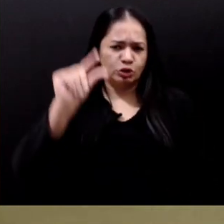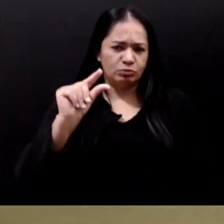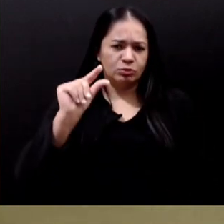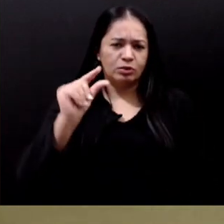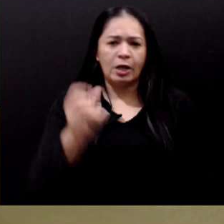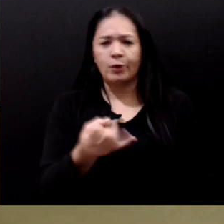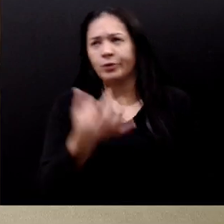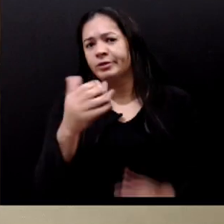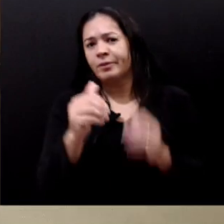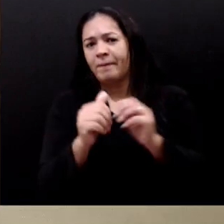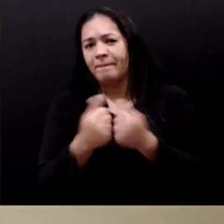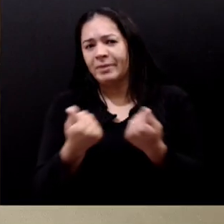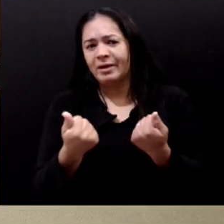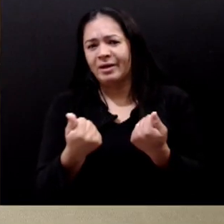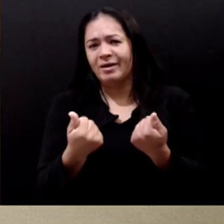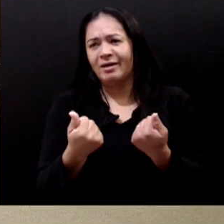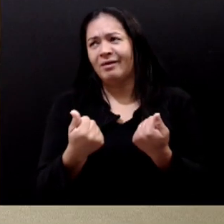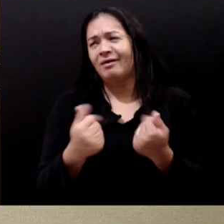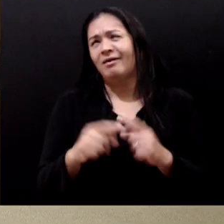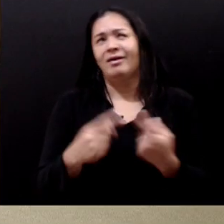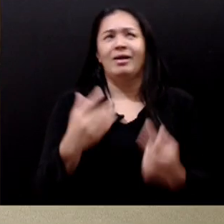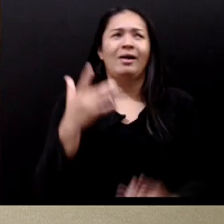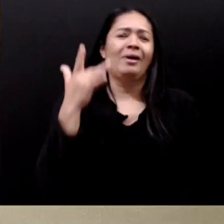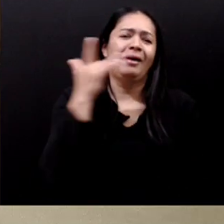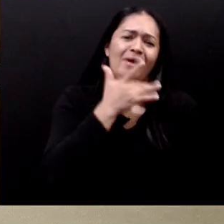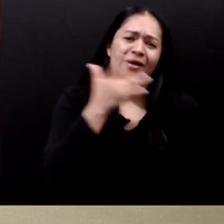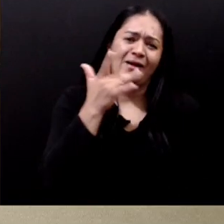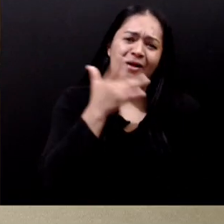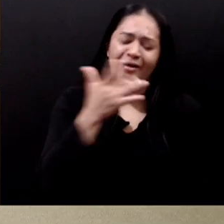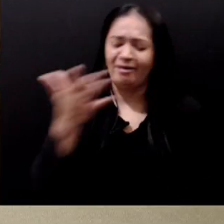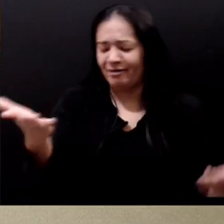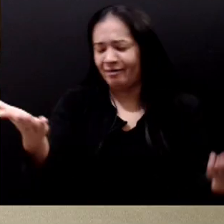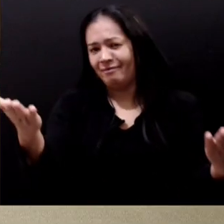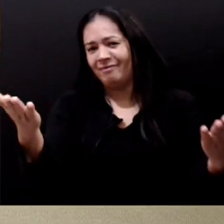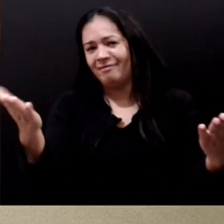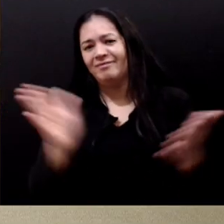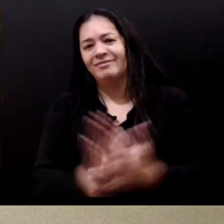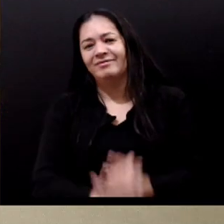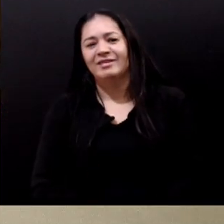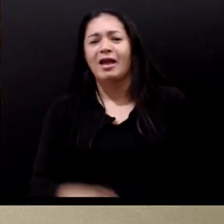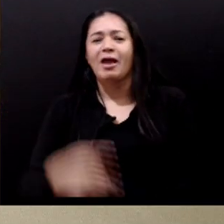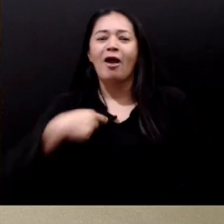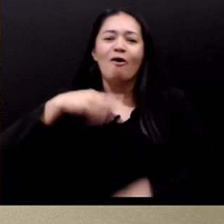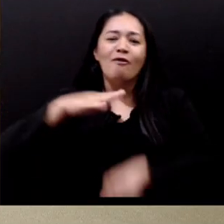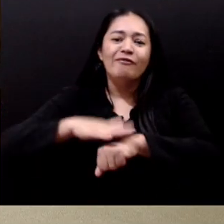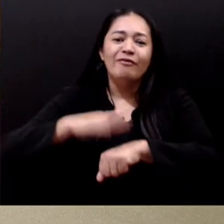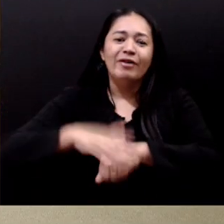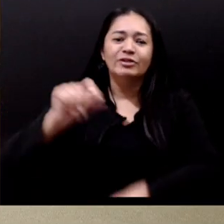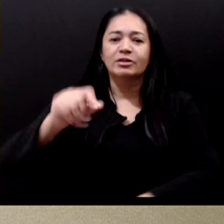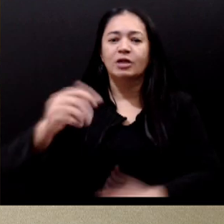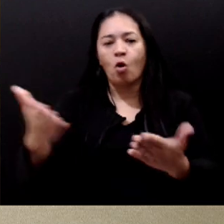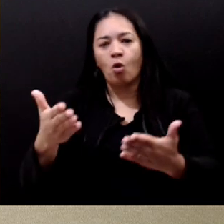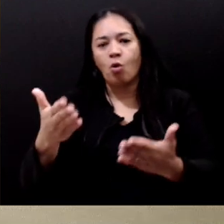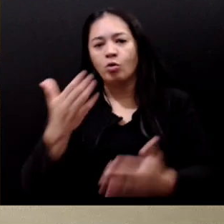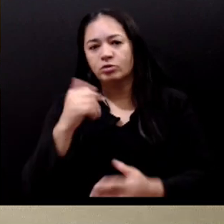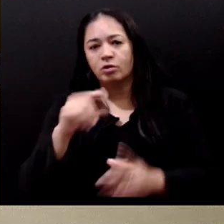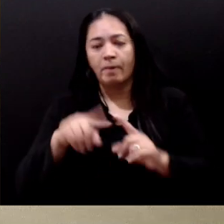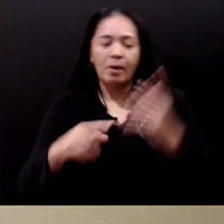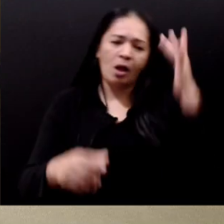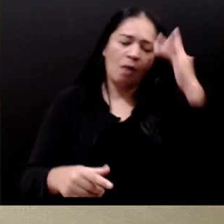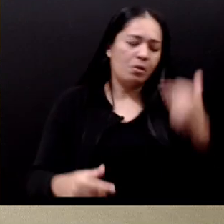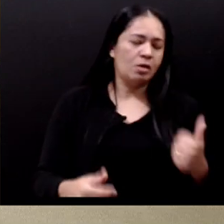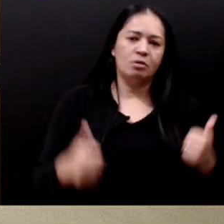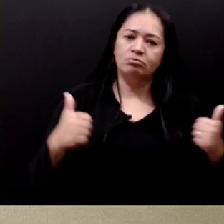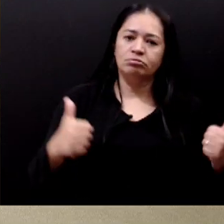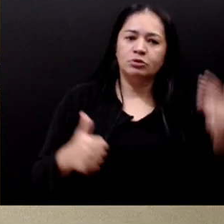muito bom. Ah, fala sério. E aí, o que que eu faço? Ah, hoje eu não como, mas amanhã eu como, né? Eu vou tentando